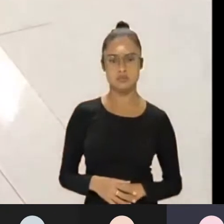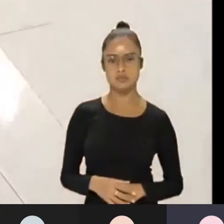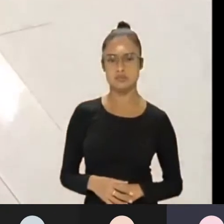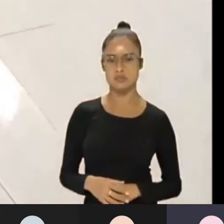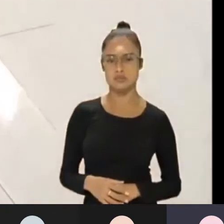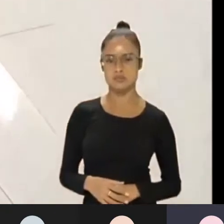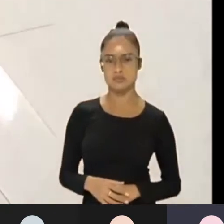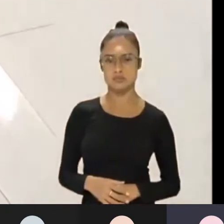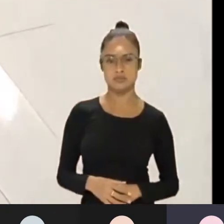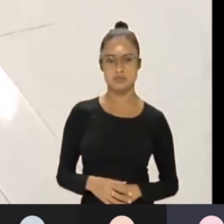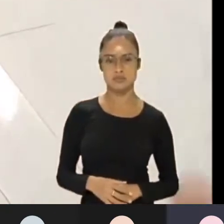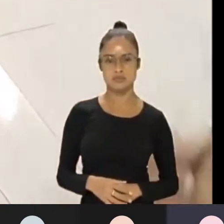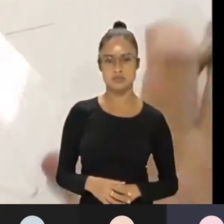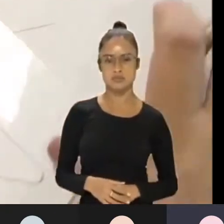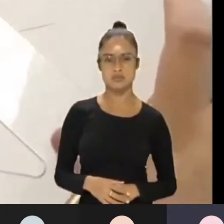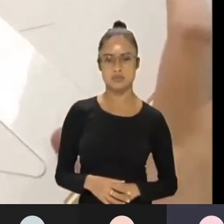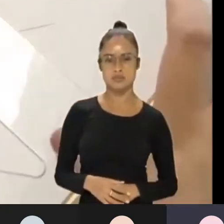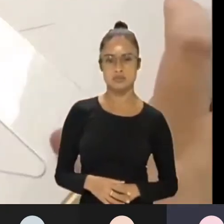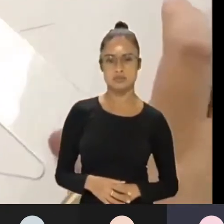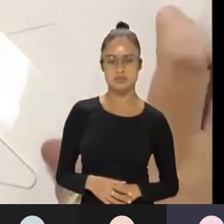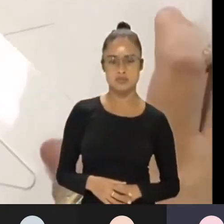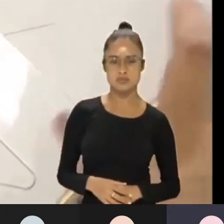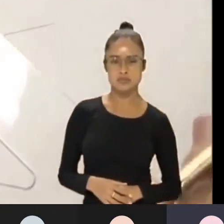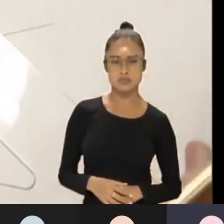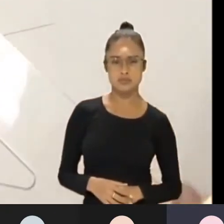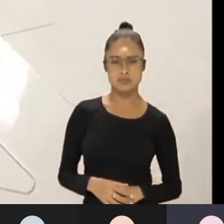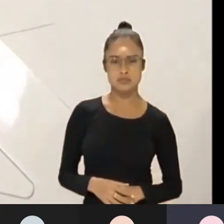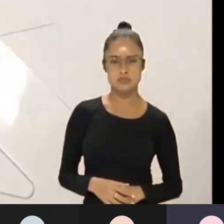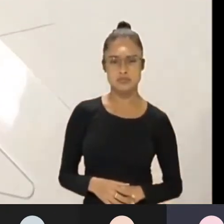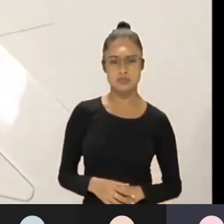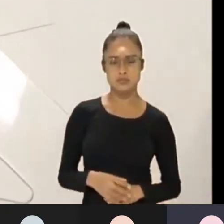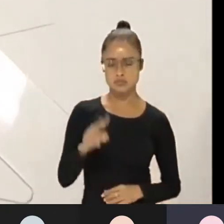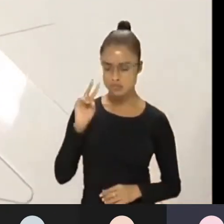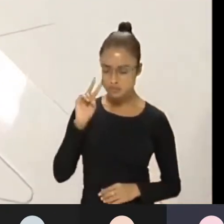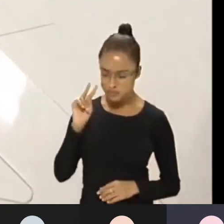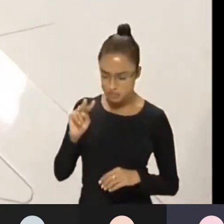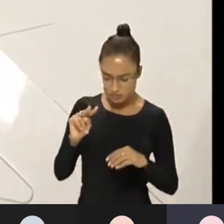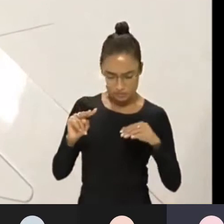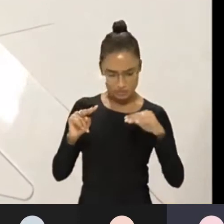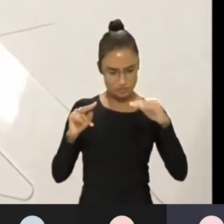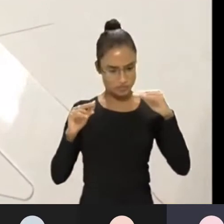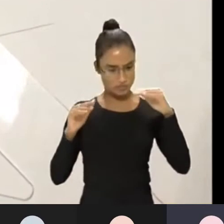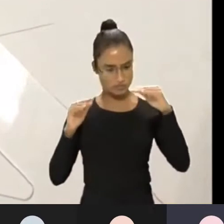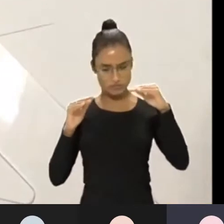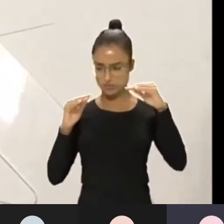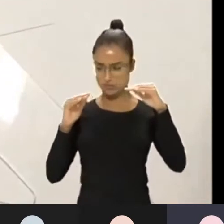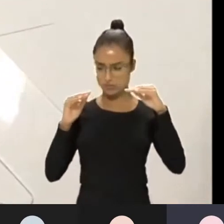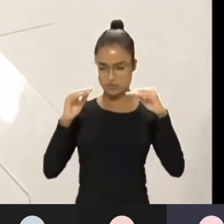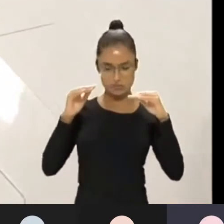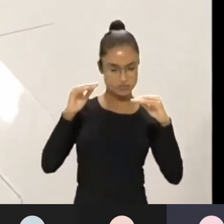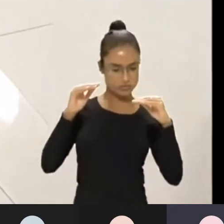Só um momento que eu tô verificando se tá mantendo o paralelismo, se não teve movimento.